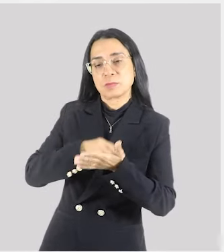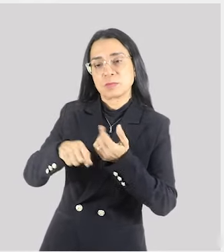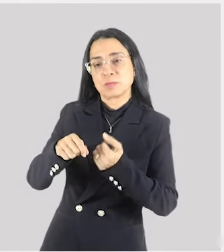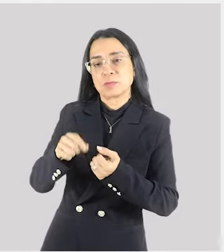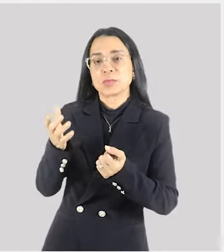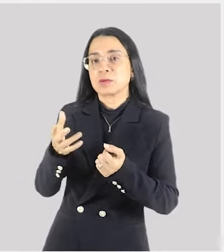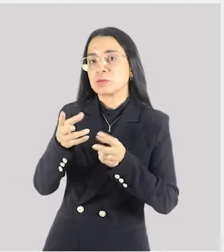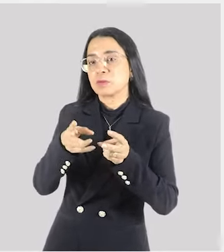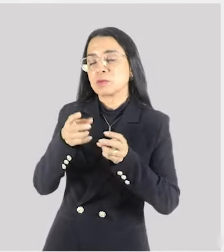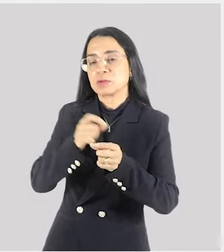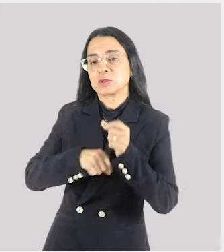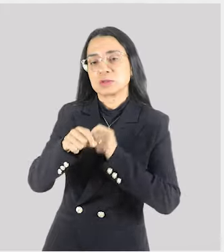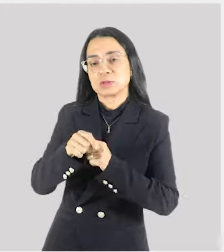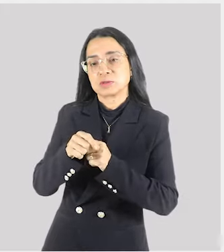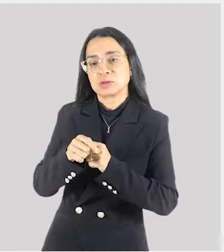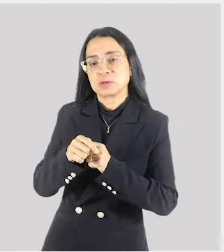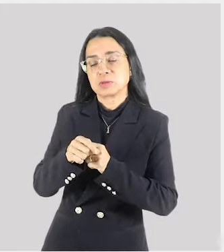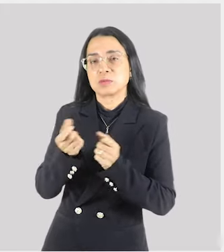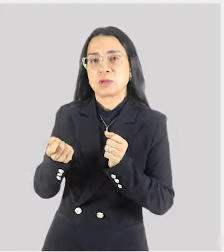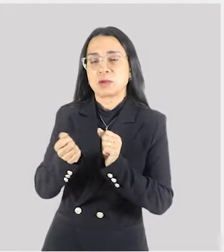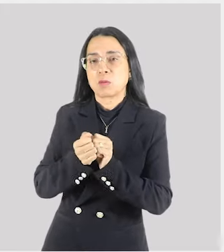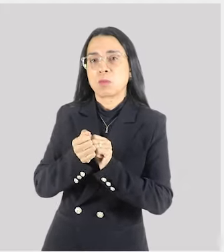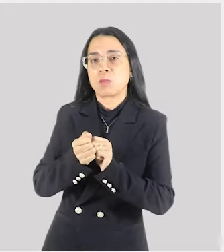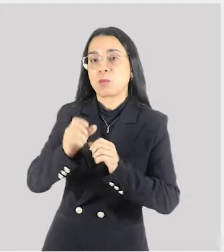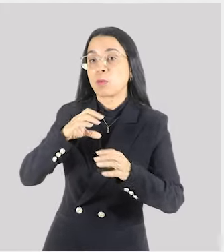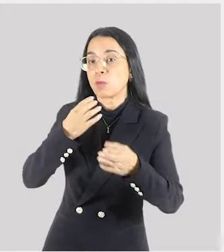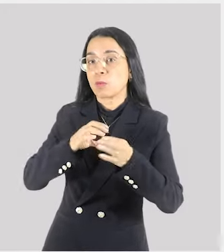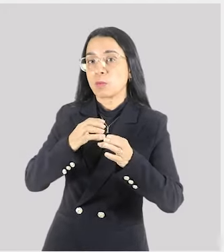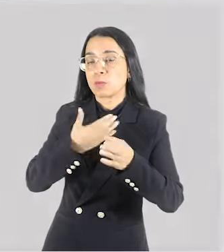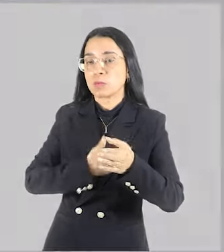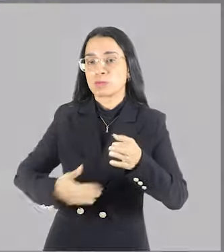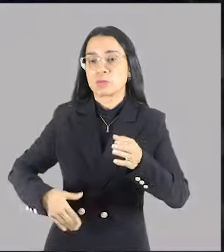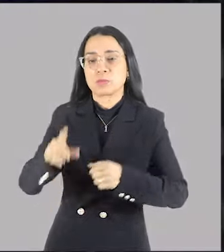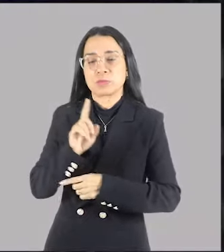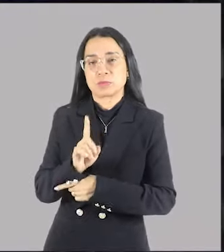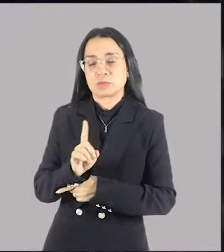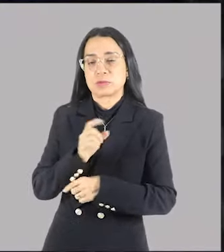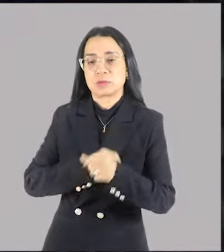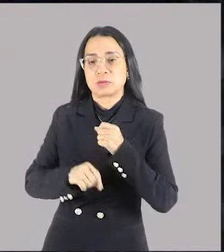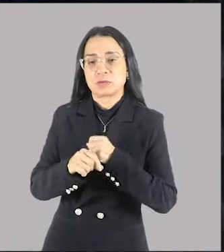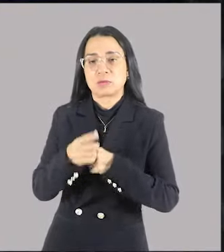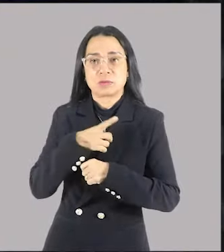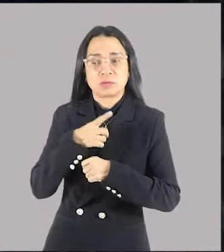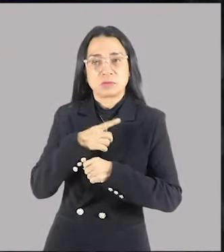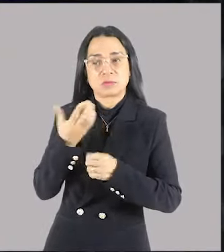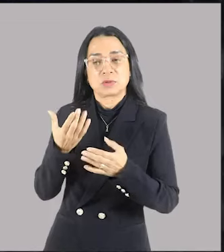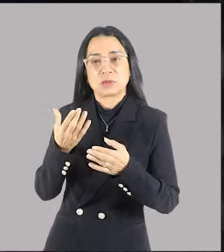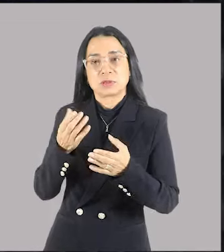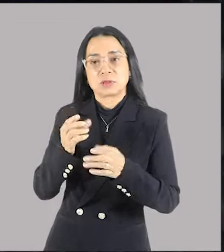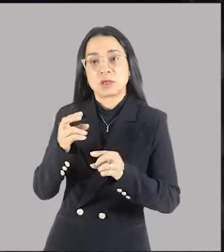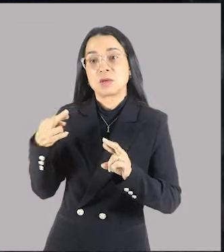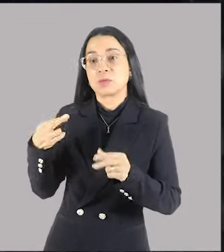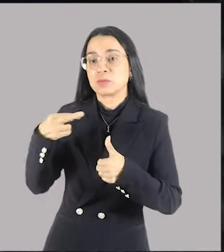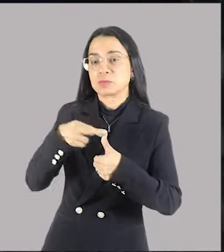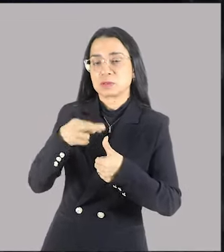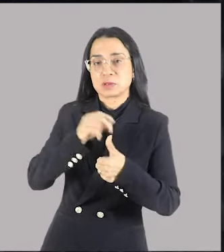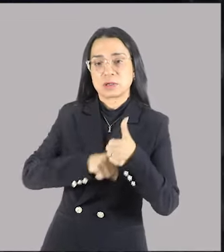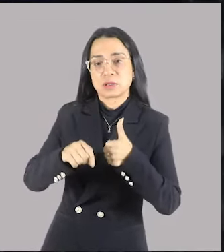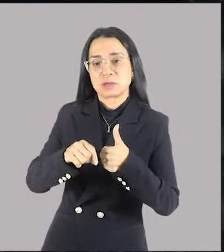não são adquiridos através de concurso público os cargos em comissão aqueles que exercem cargos em comissão são sim